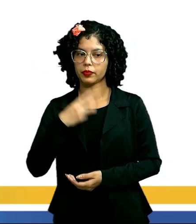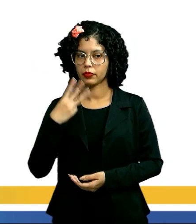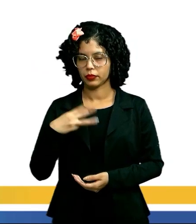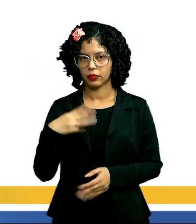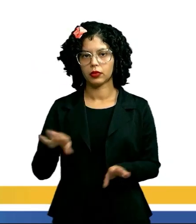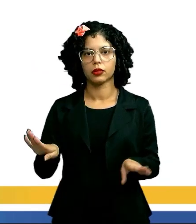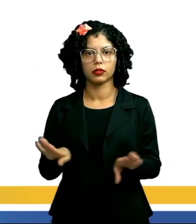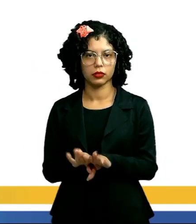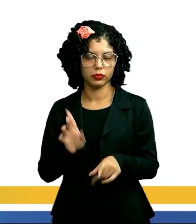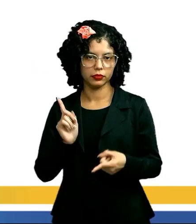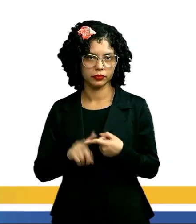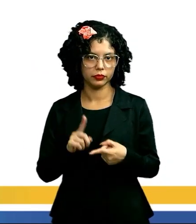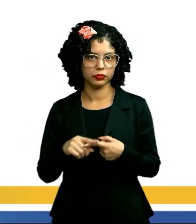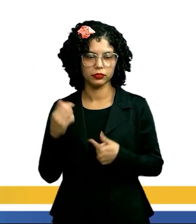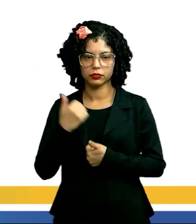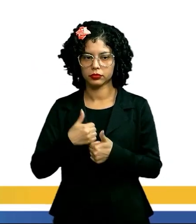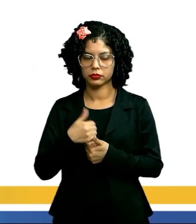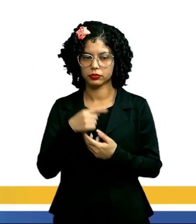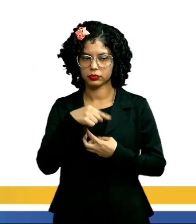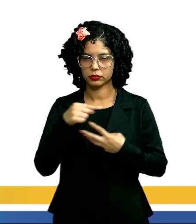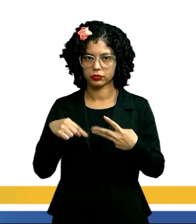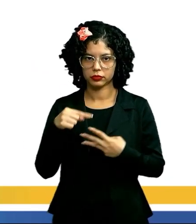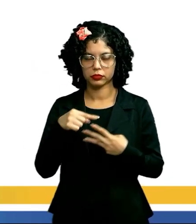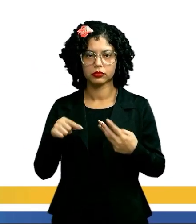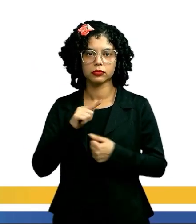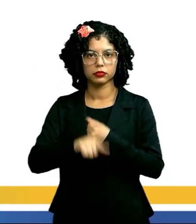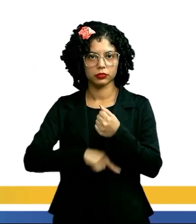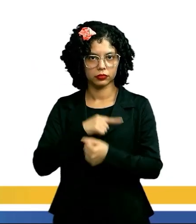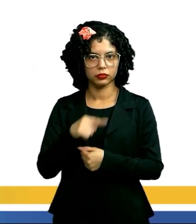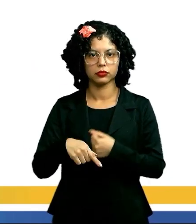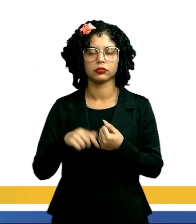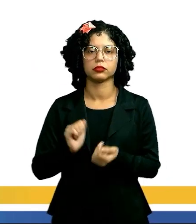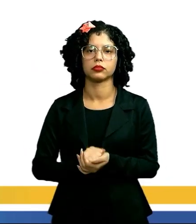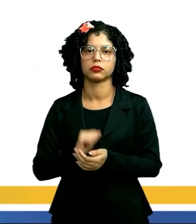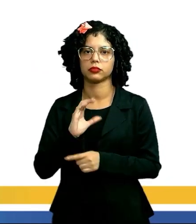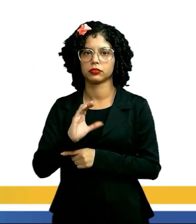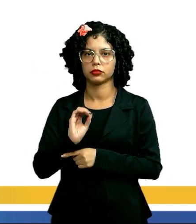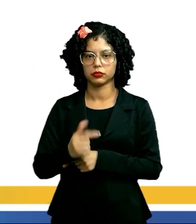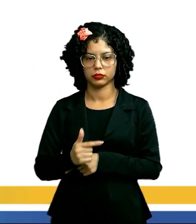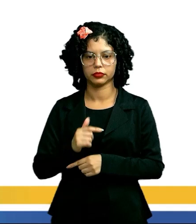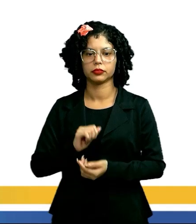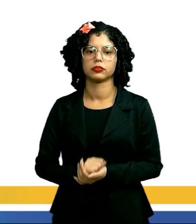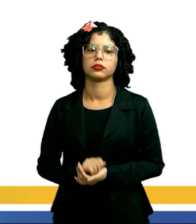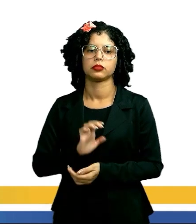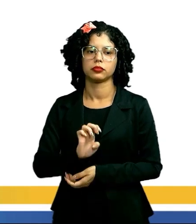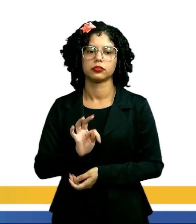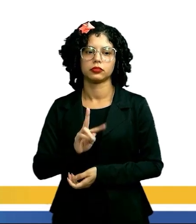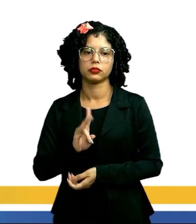terciária, porque nós substituímos 3 átomos de hidrogênio por átomos de carbono. Então, nós temos um